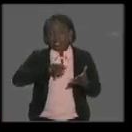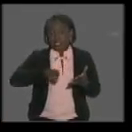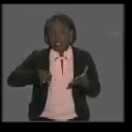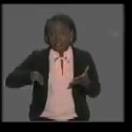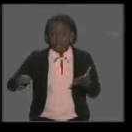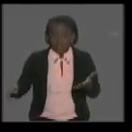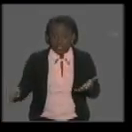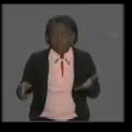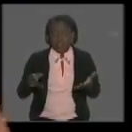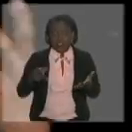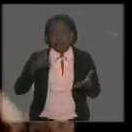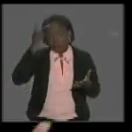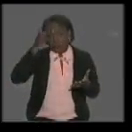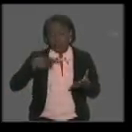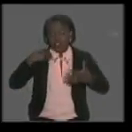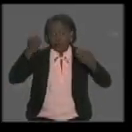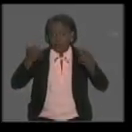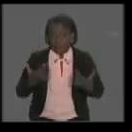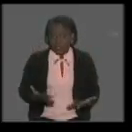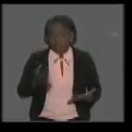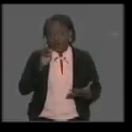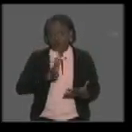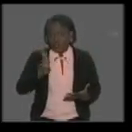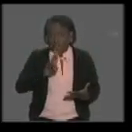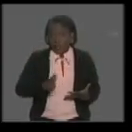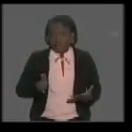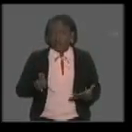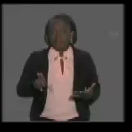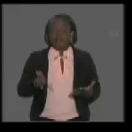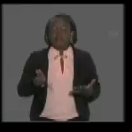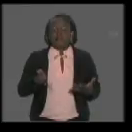formas diferentes de autodefinição que a gente utiliza,